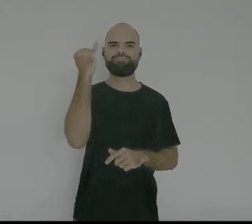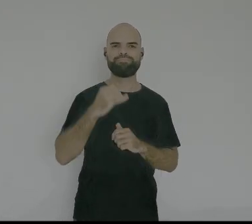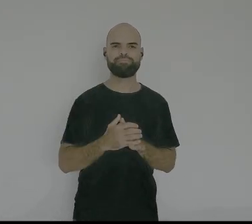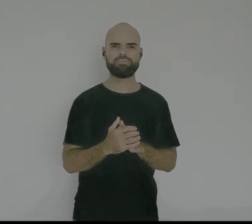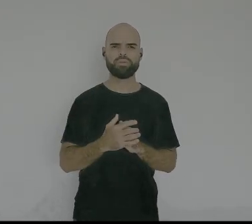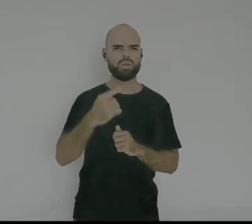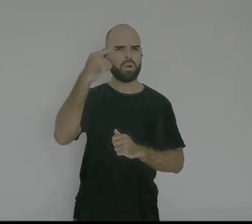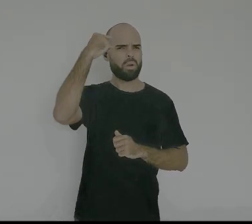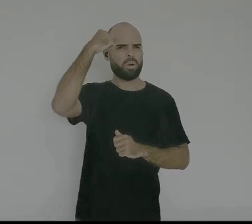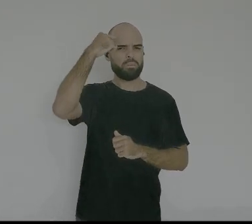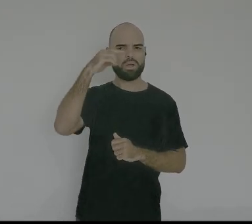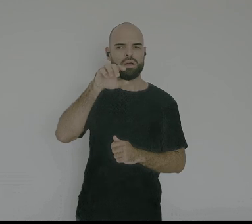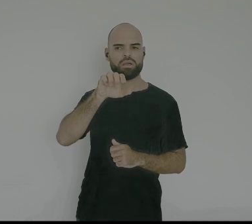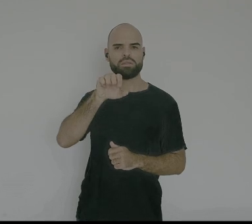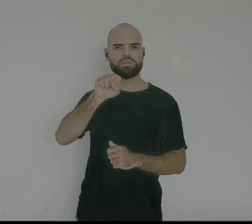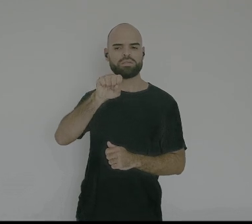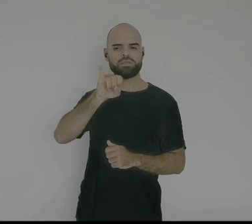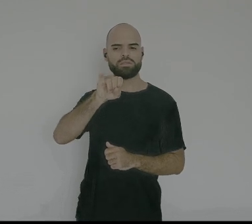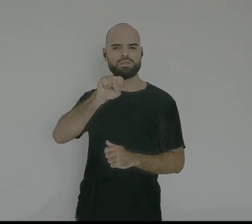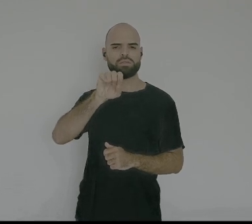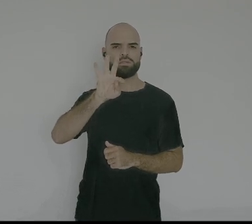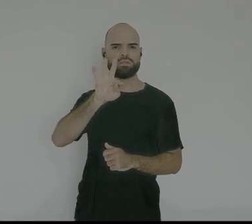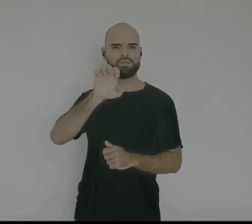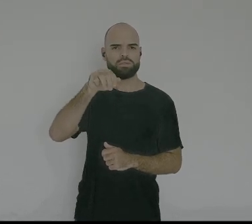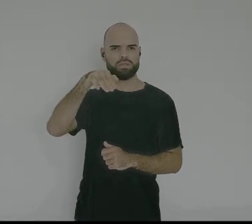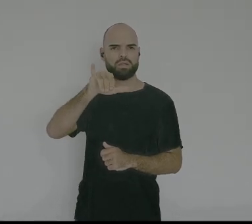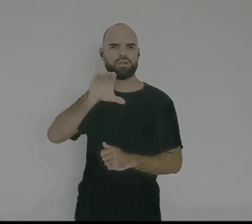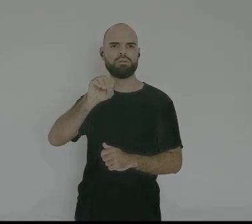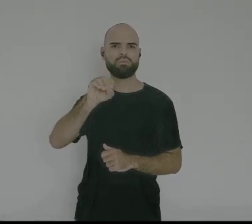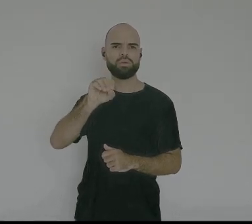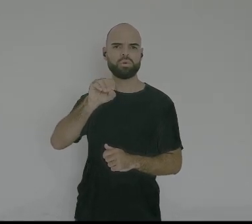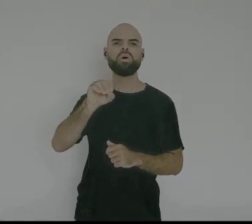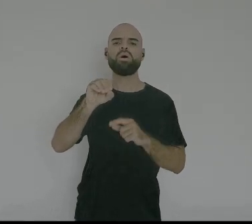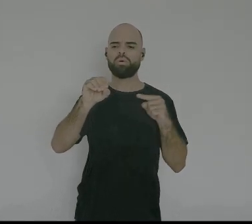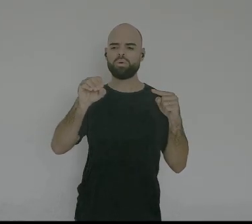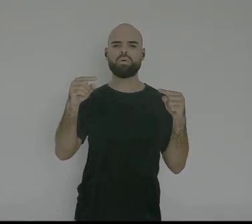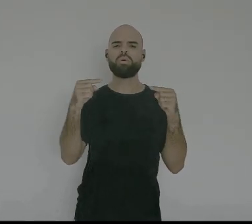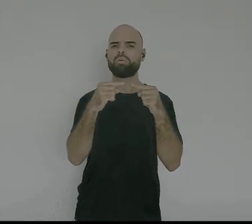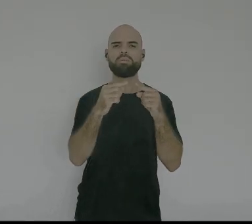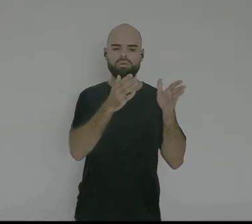das mais complexas que há. Esse pensamento sistêmico